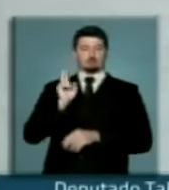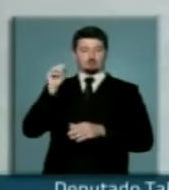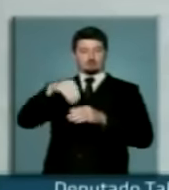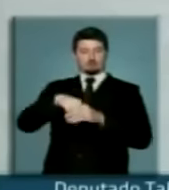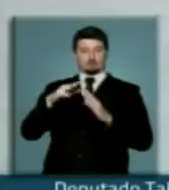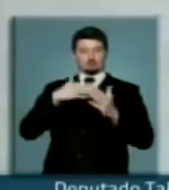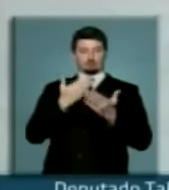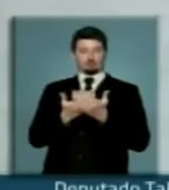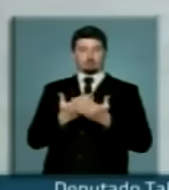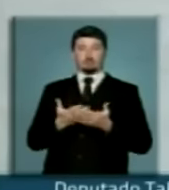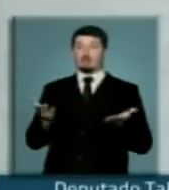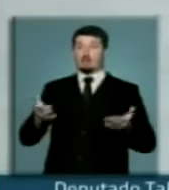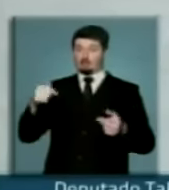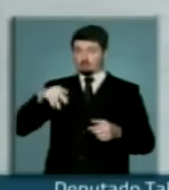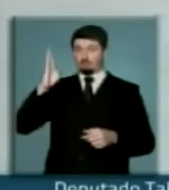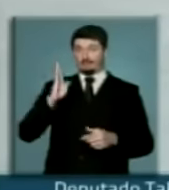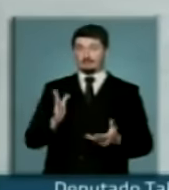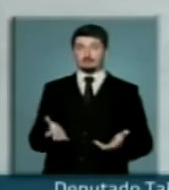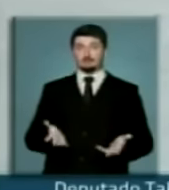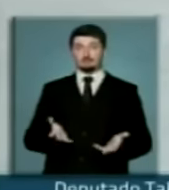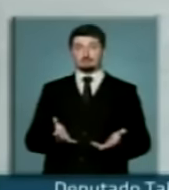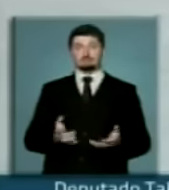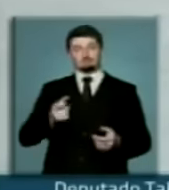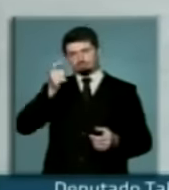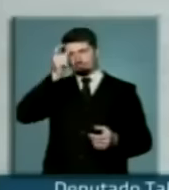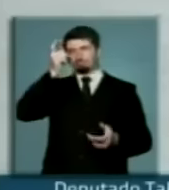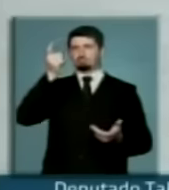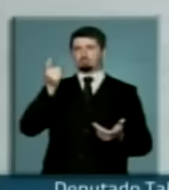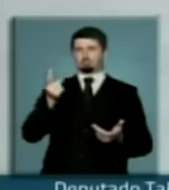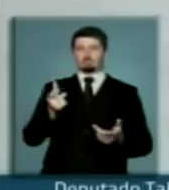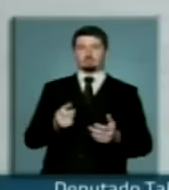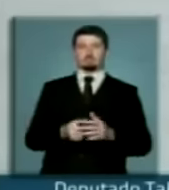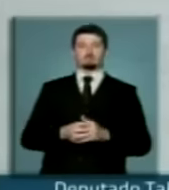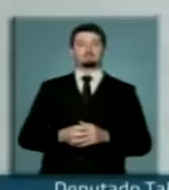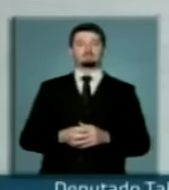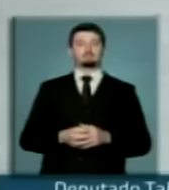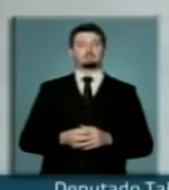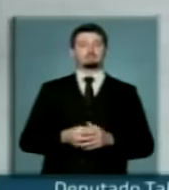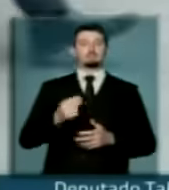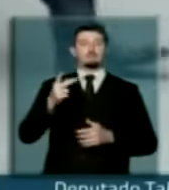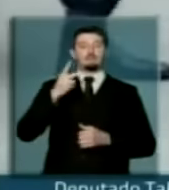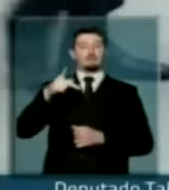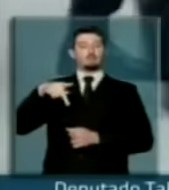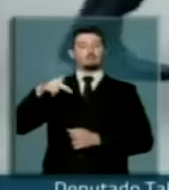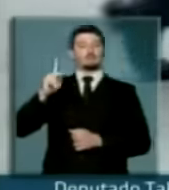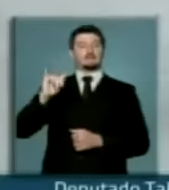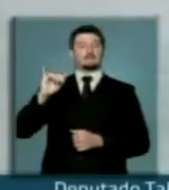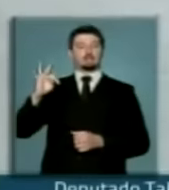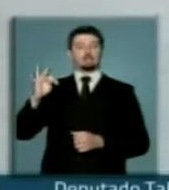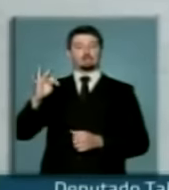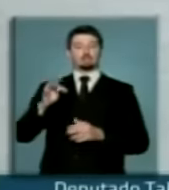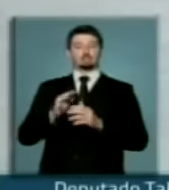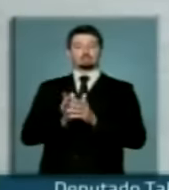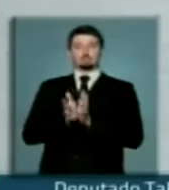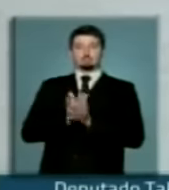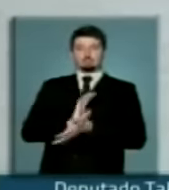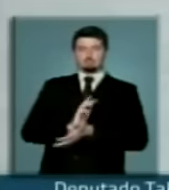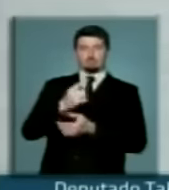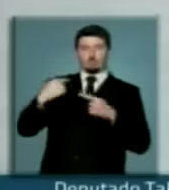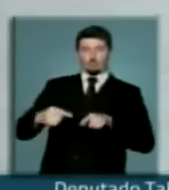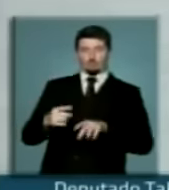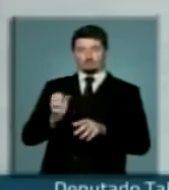ensino religioso. E agora no Brasil, por coincidência, quando começam a falar em trazer o kit de